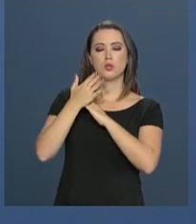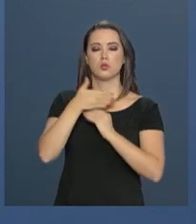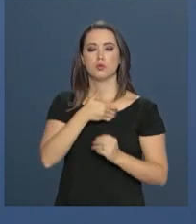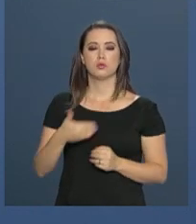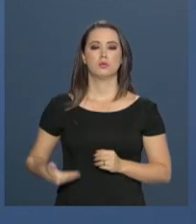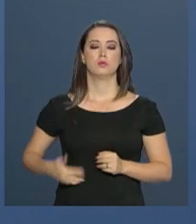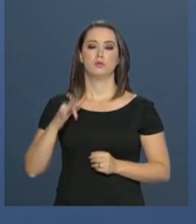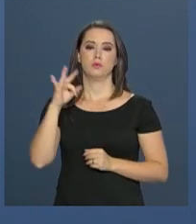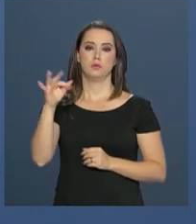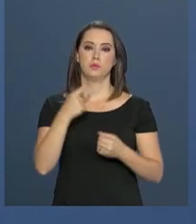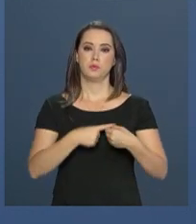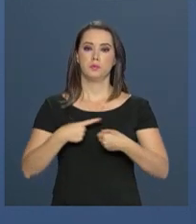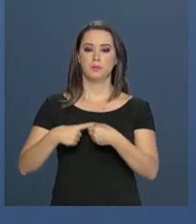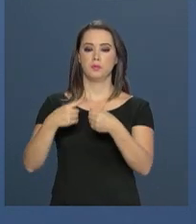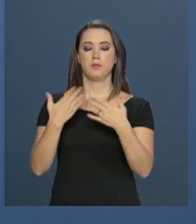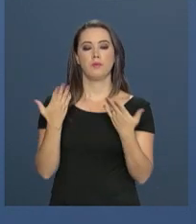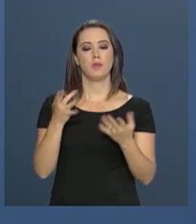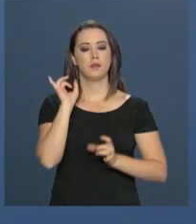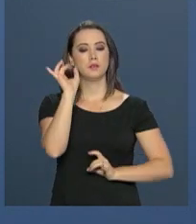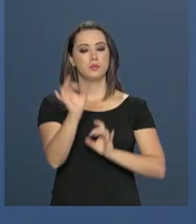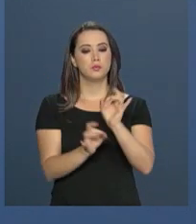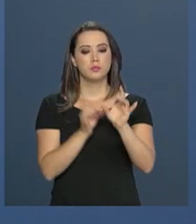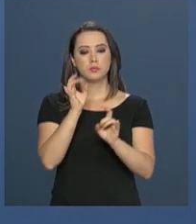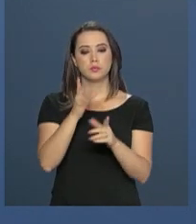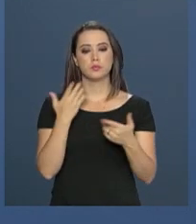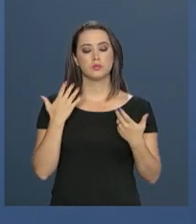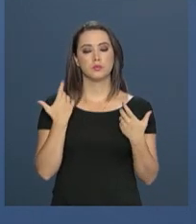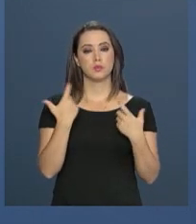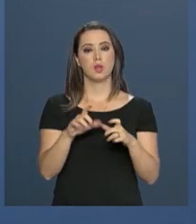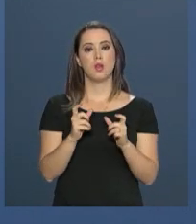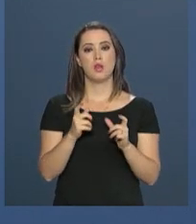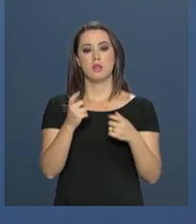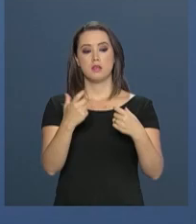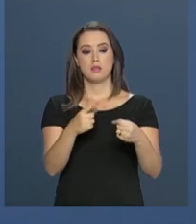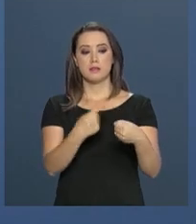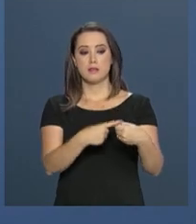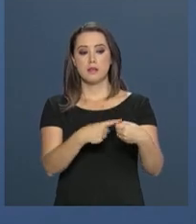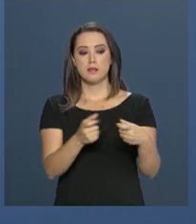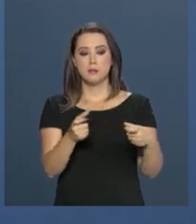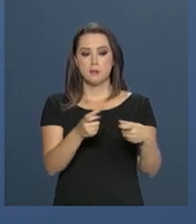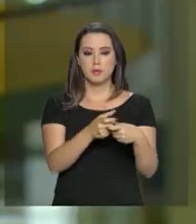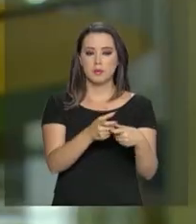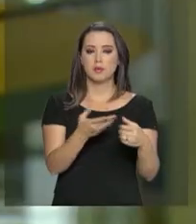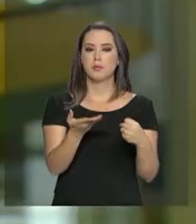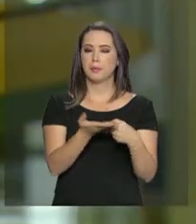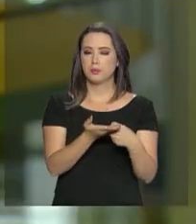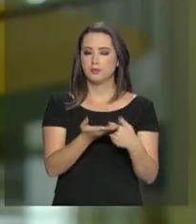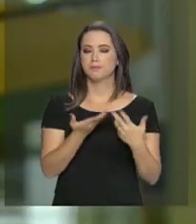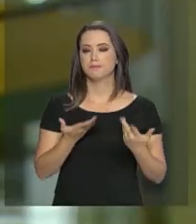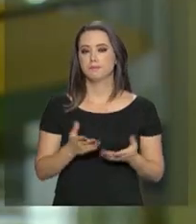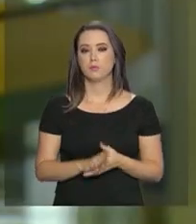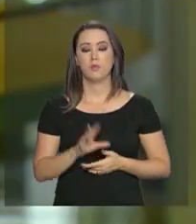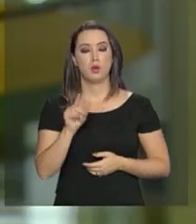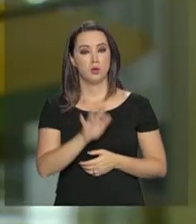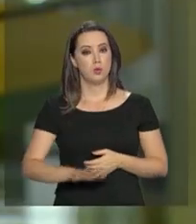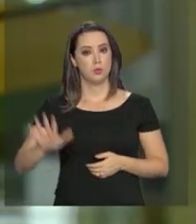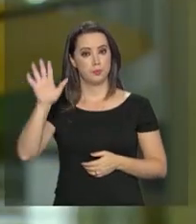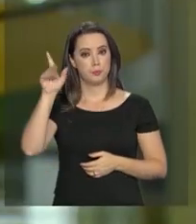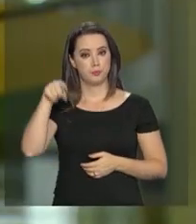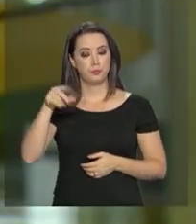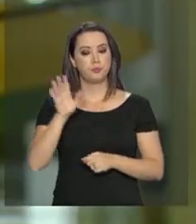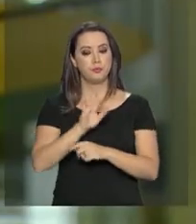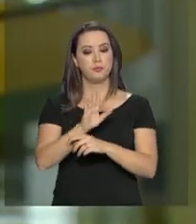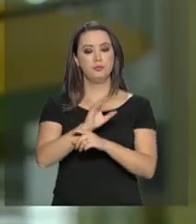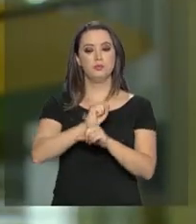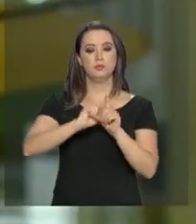aos municípios especialmente aos pequenos e médios municípios brasileiros em todo o país a assistência